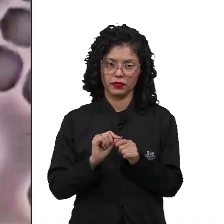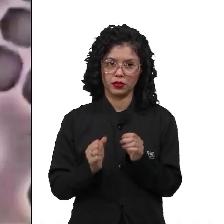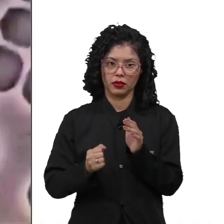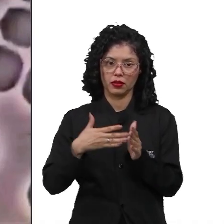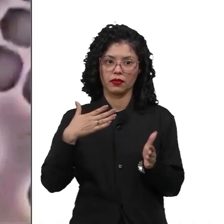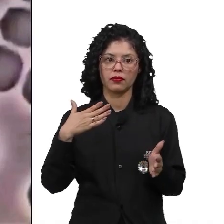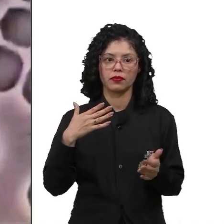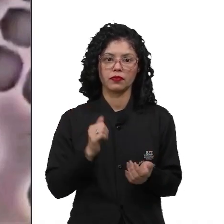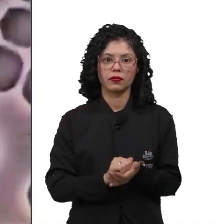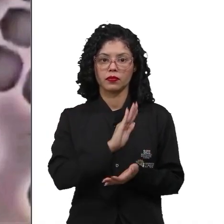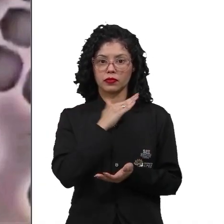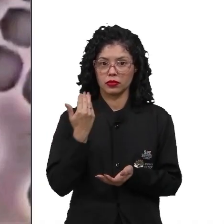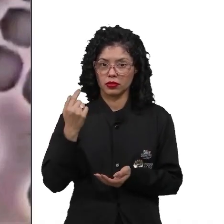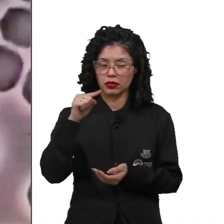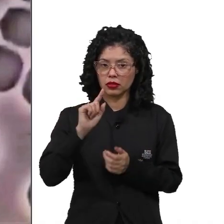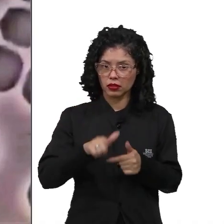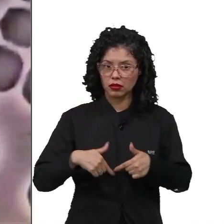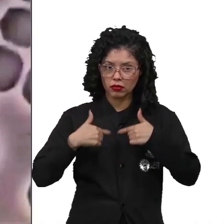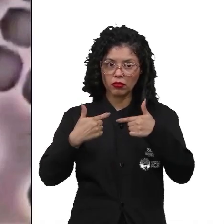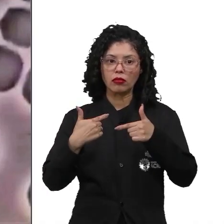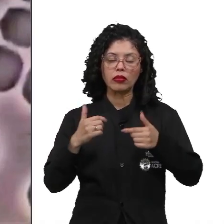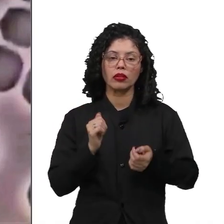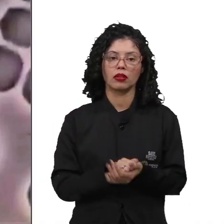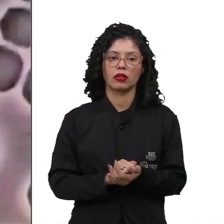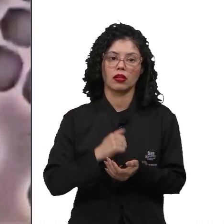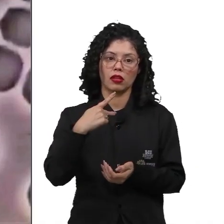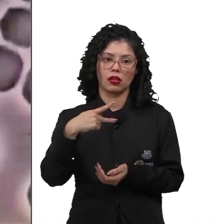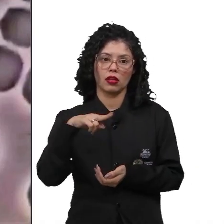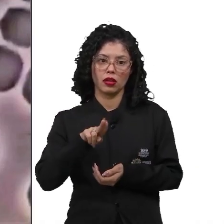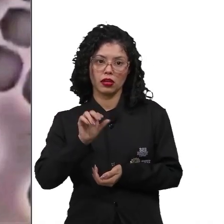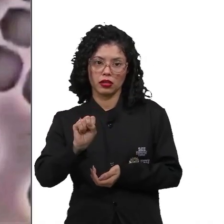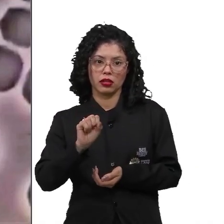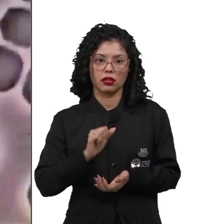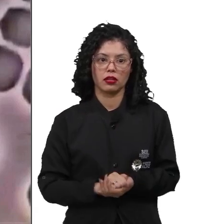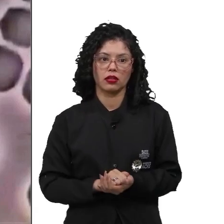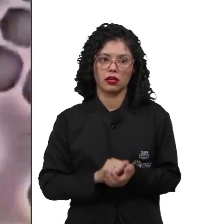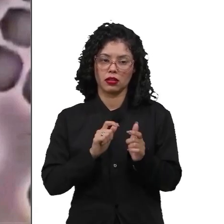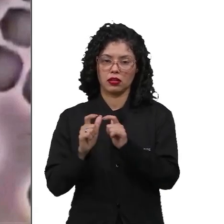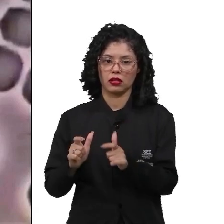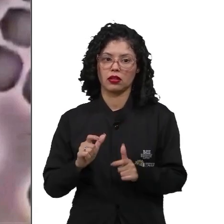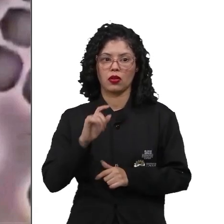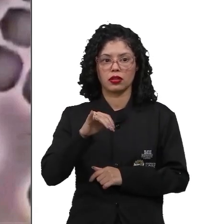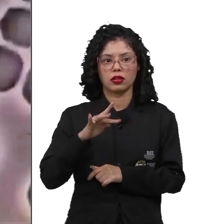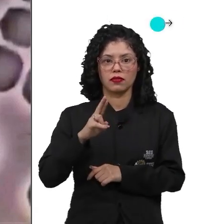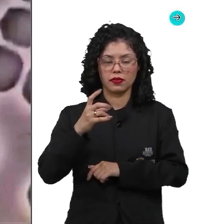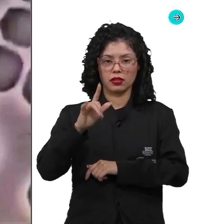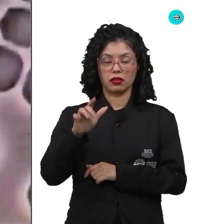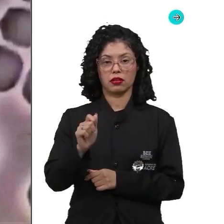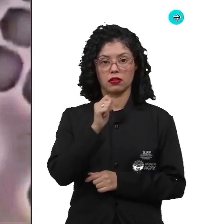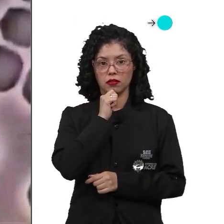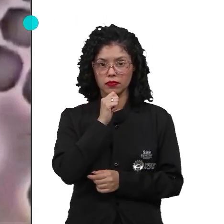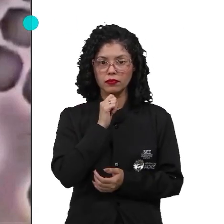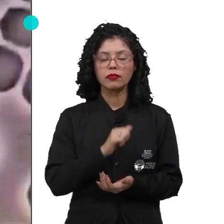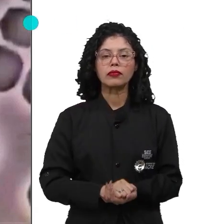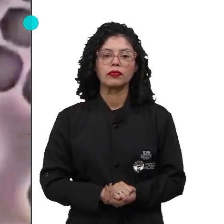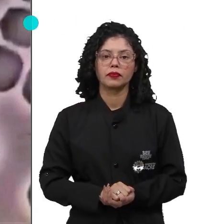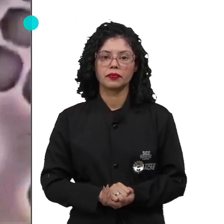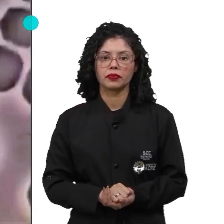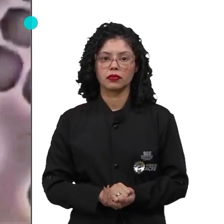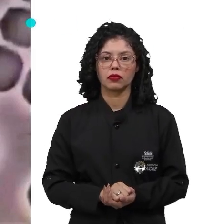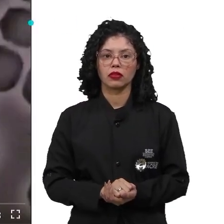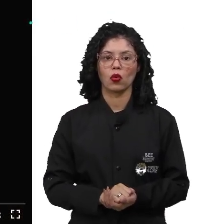vão acabar morrendo ali nessa batalha e eles formam ali um pus ali nos locais de infecção. Então, vamos ver aqui, ó,